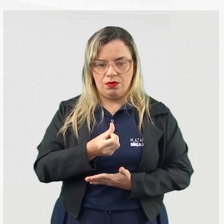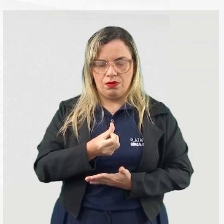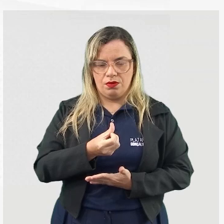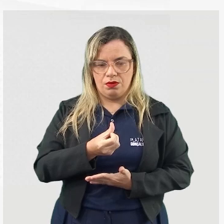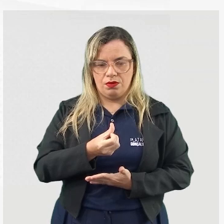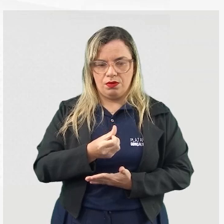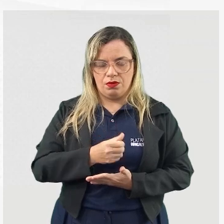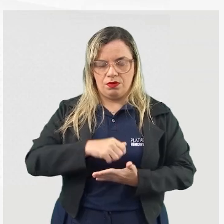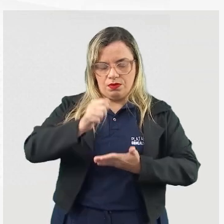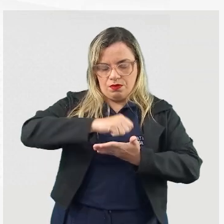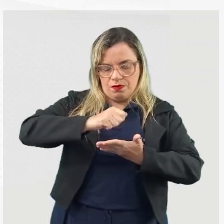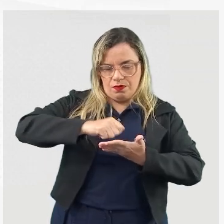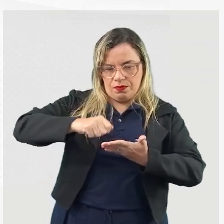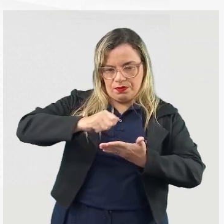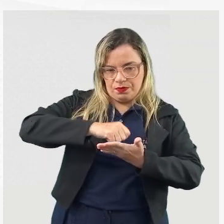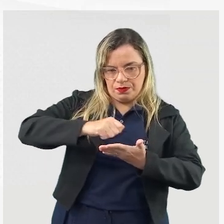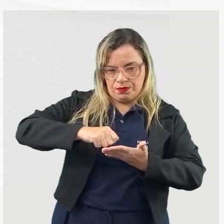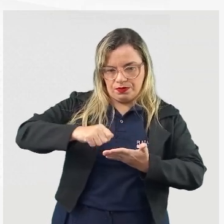Você vai escrever isso aqui,